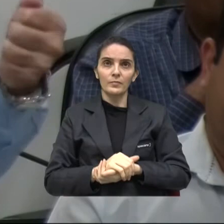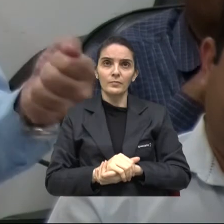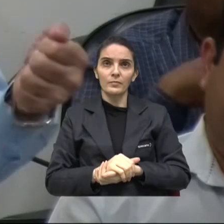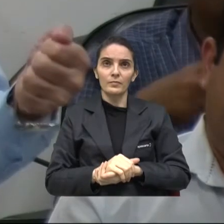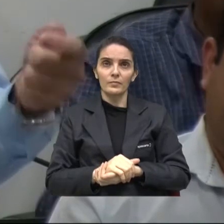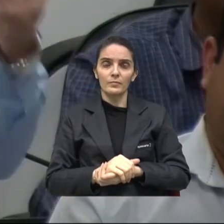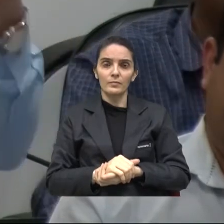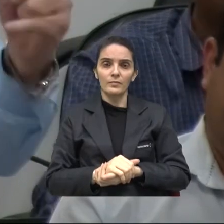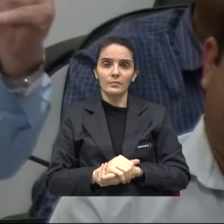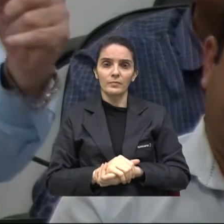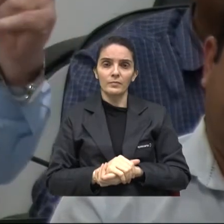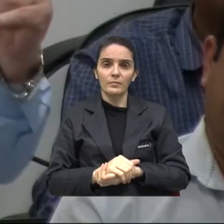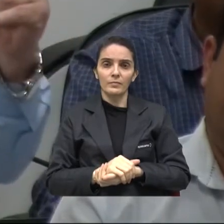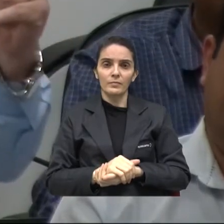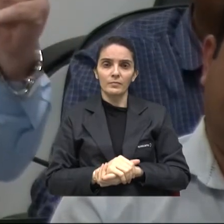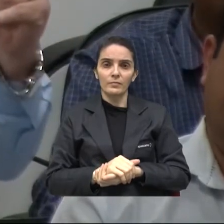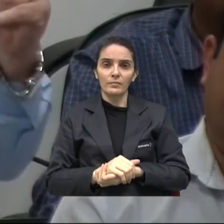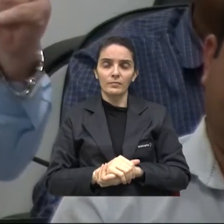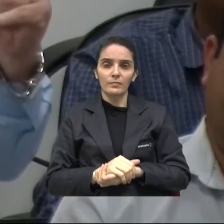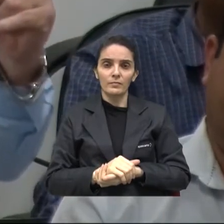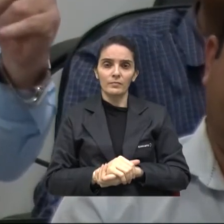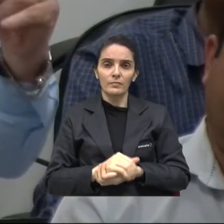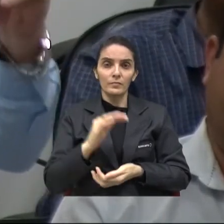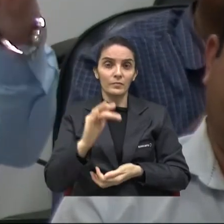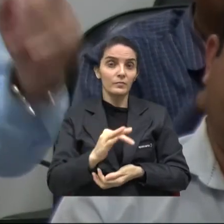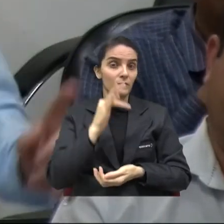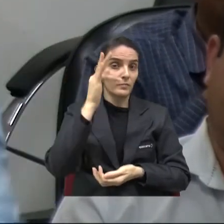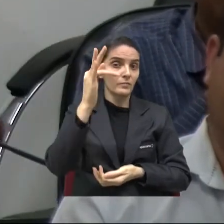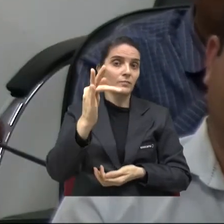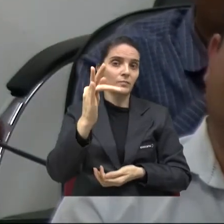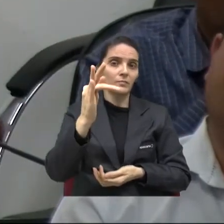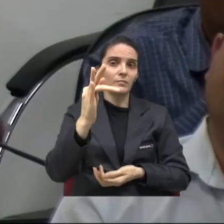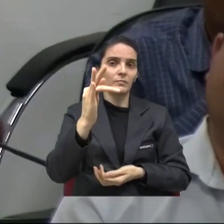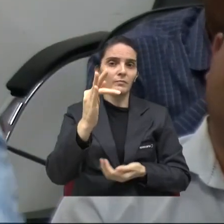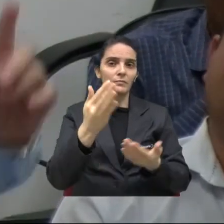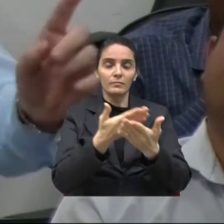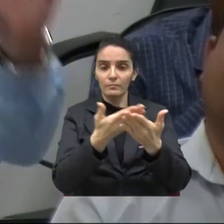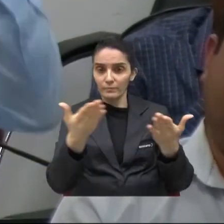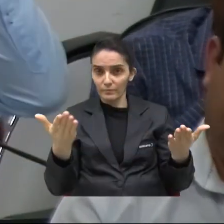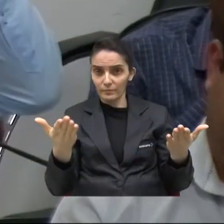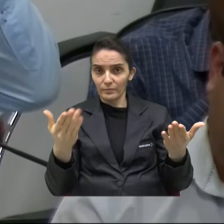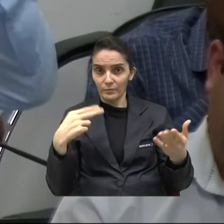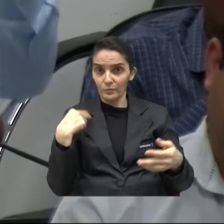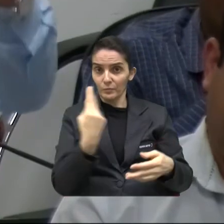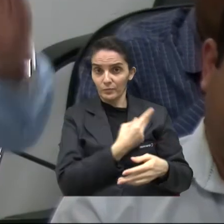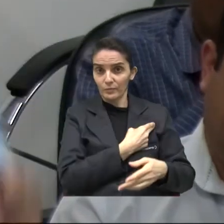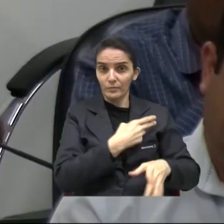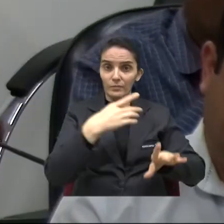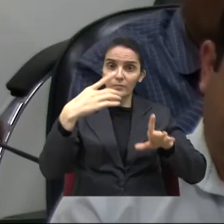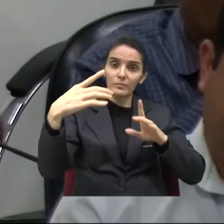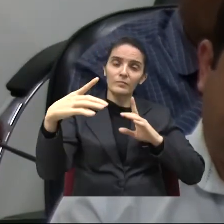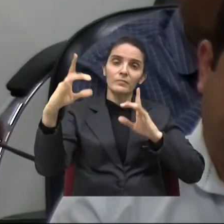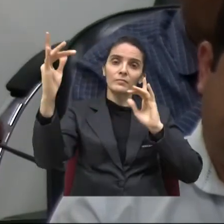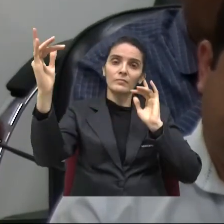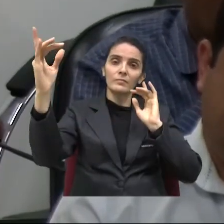Nós ficamos firmes, porque um dia haverá um encontro. E é nisso que agora nós vamos pautar.